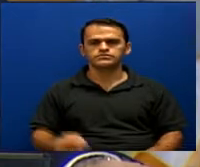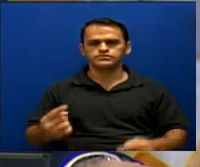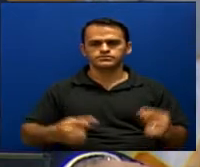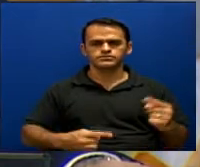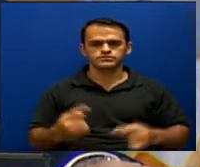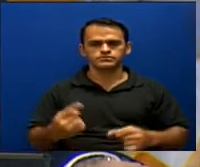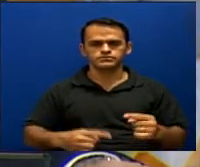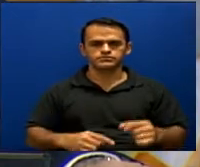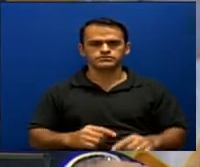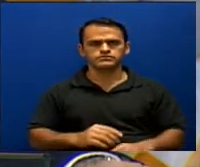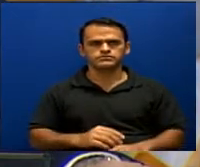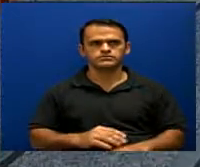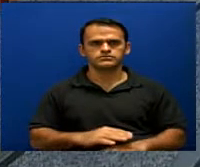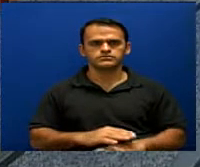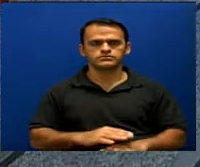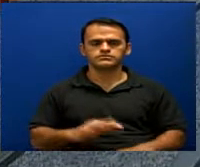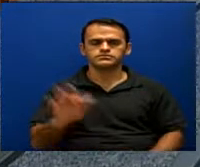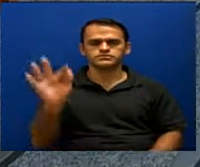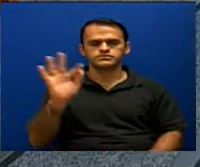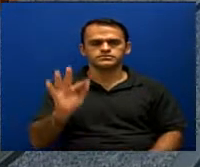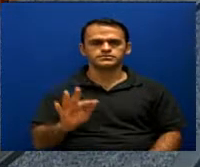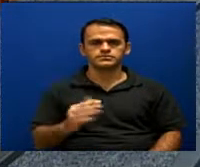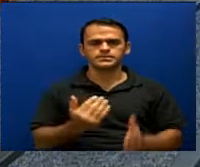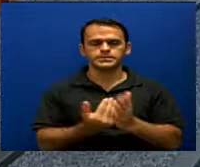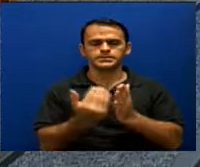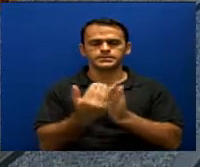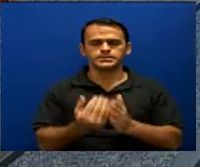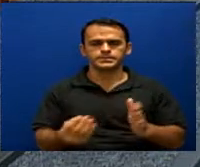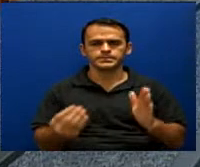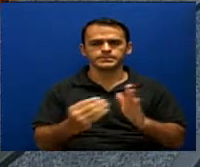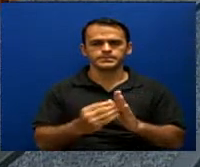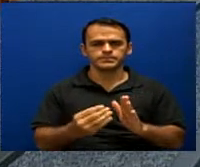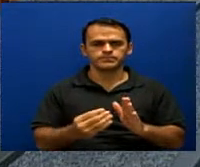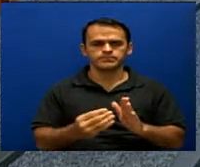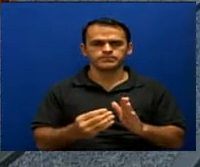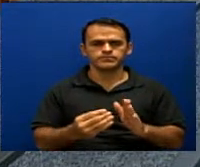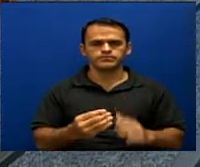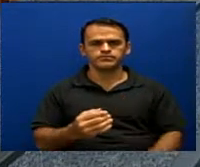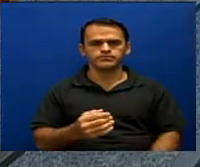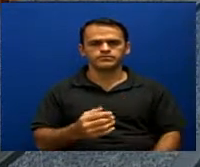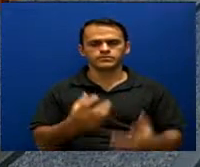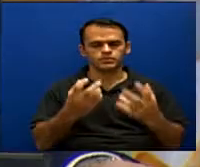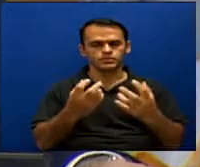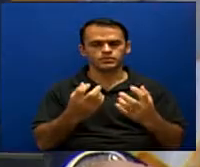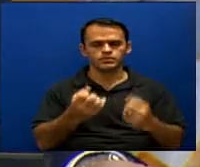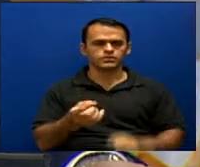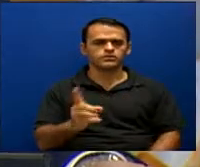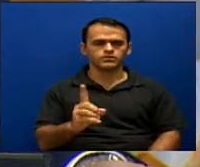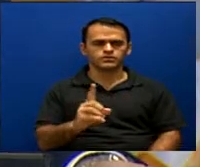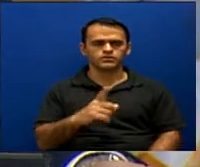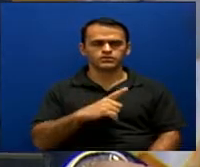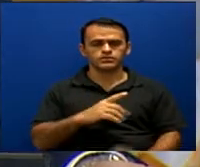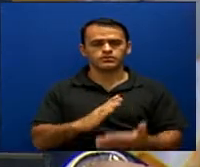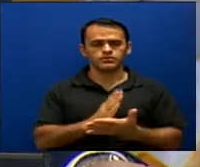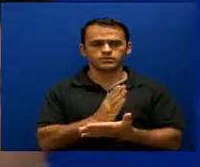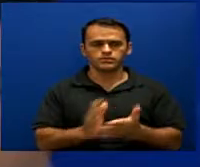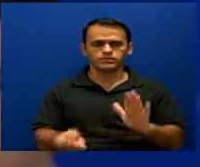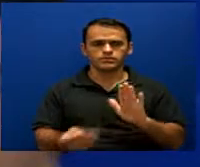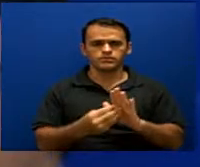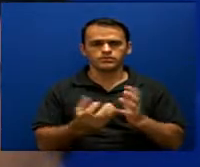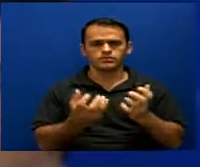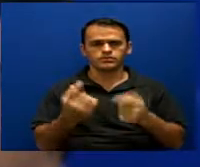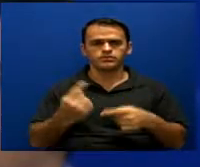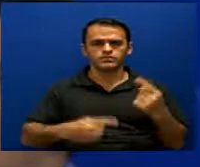Encerrada a discussão. É, presidente, essas emendas são as emendas que foram pela rejeição? Pela rejeição. Eu tenho algumas emendas, eu gostaria